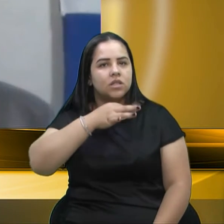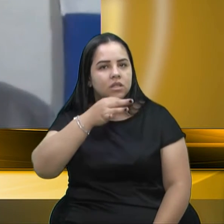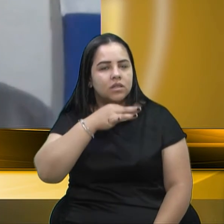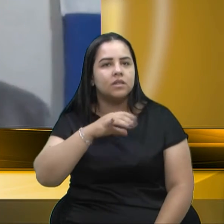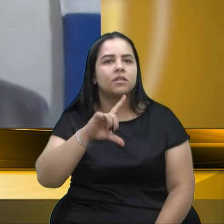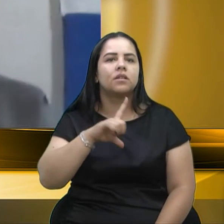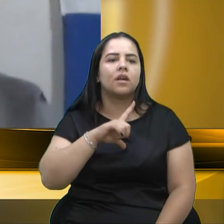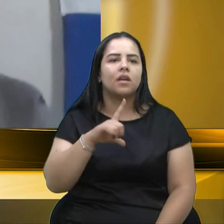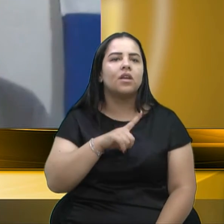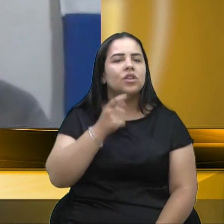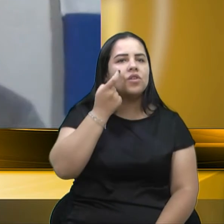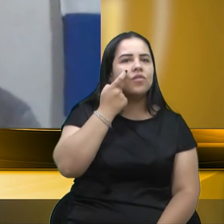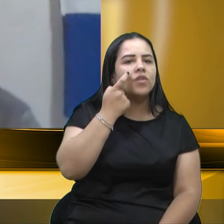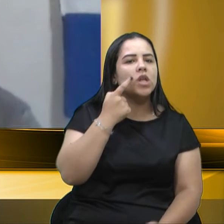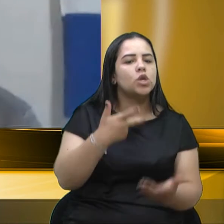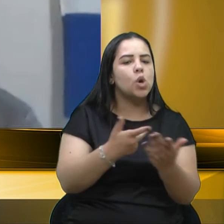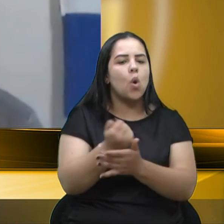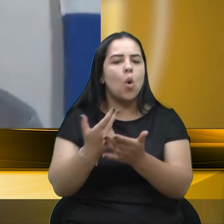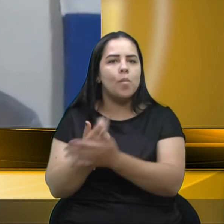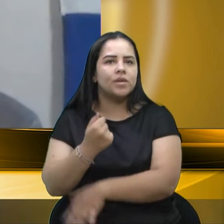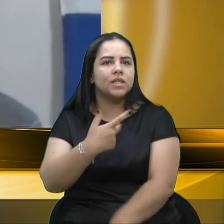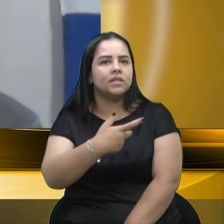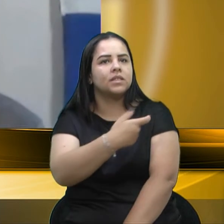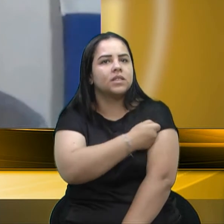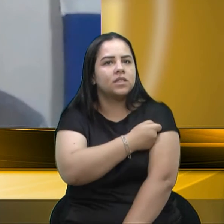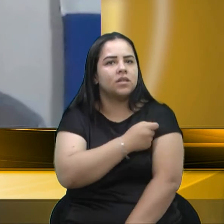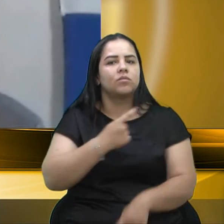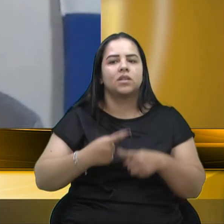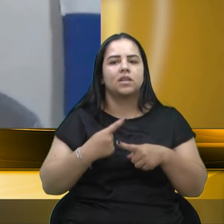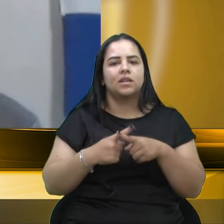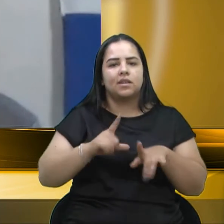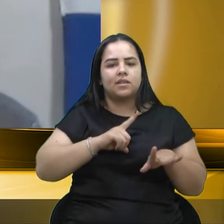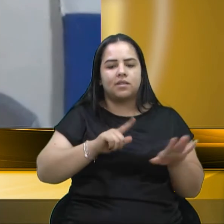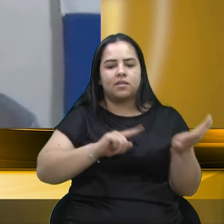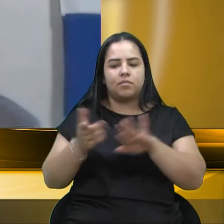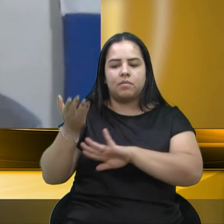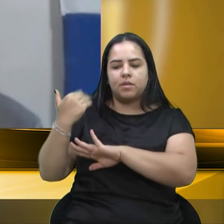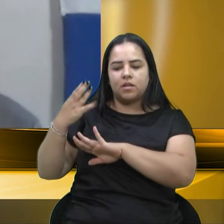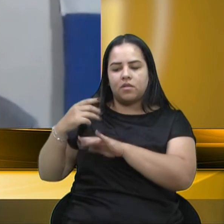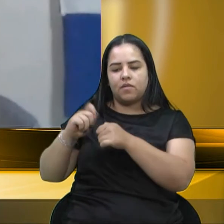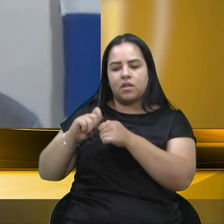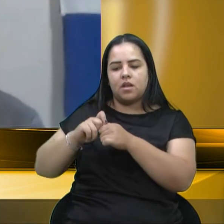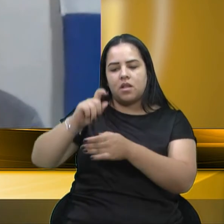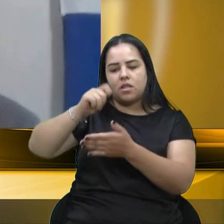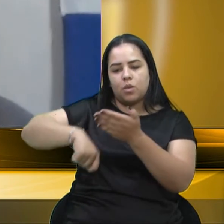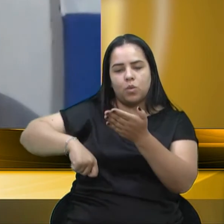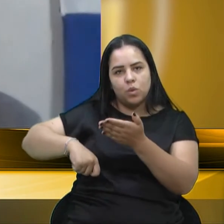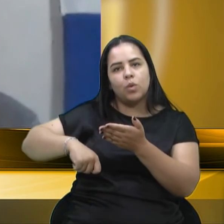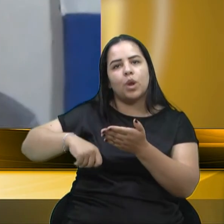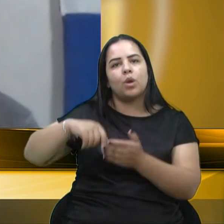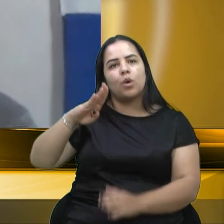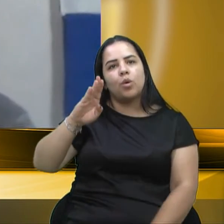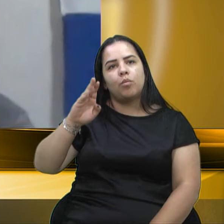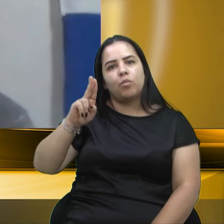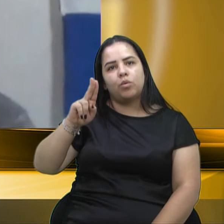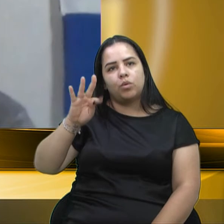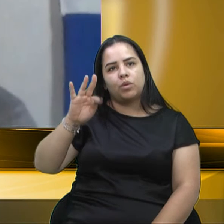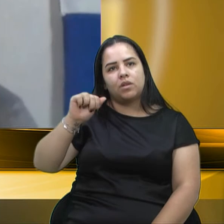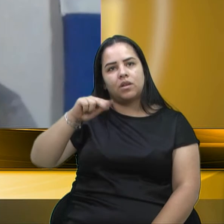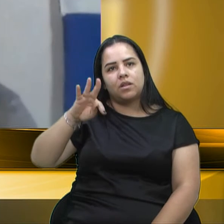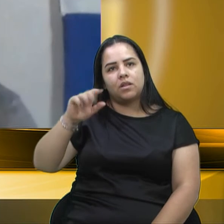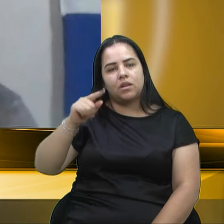para Caxias. A Assembleia Legislativa, além da ação da semana passada de fazer essa assinatura no Butantã, agora também faz esse